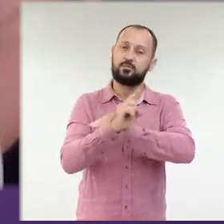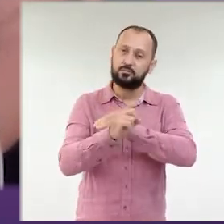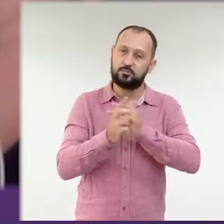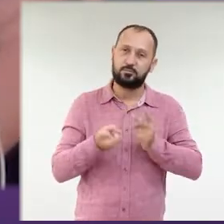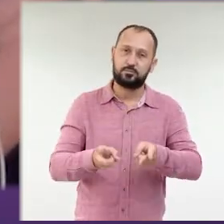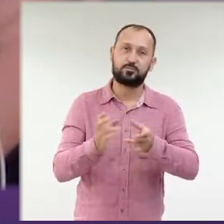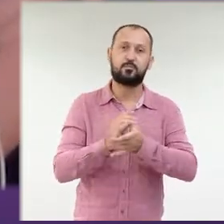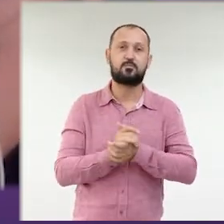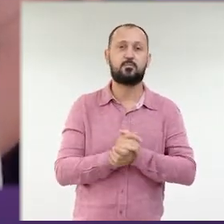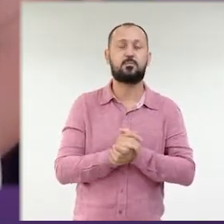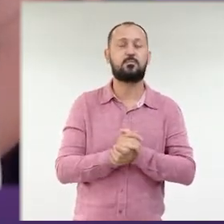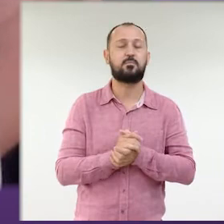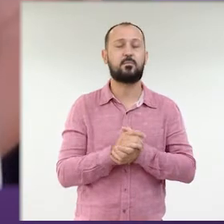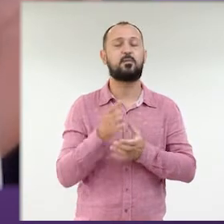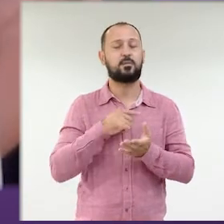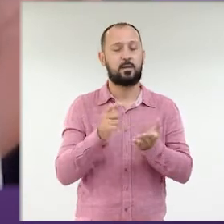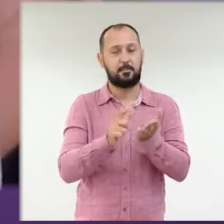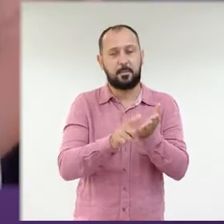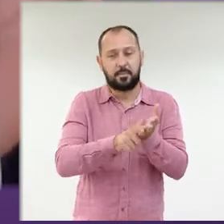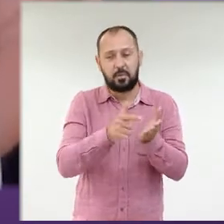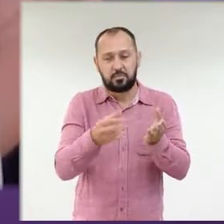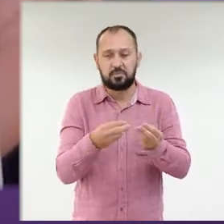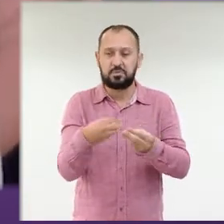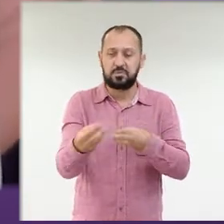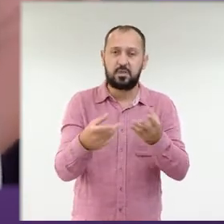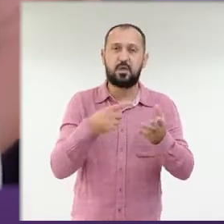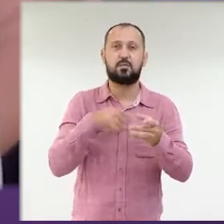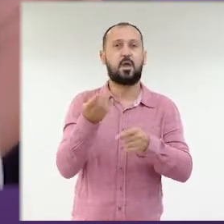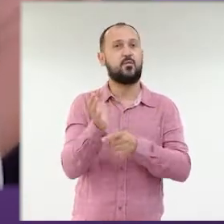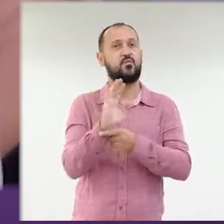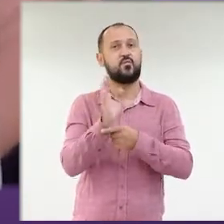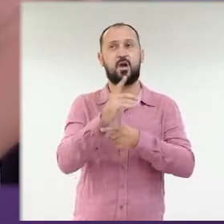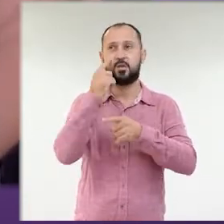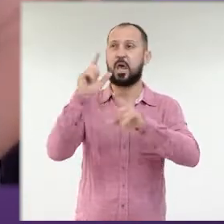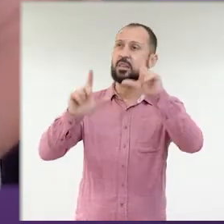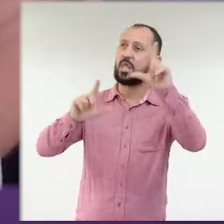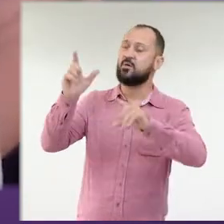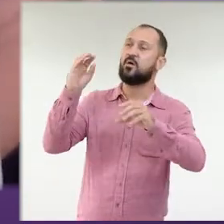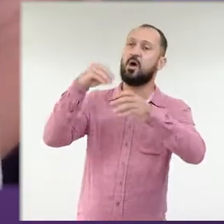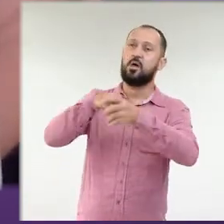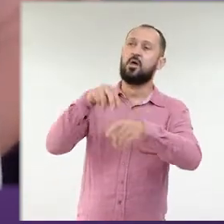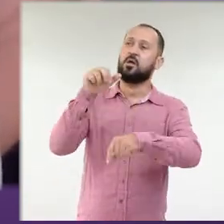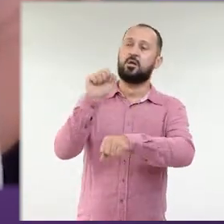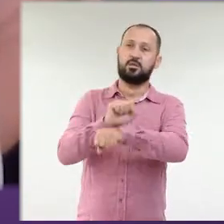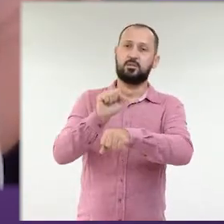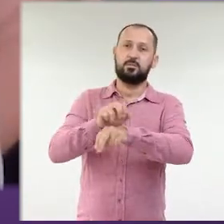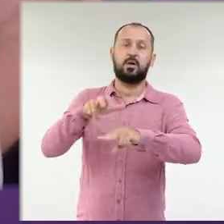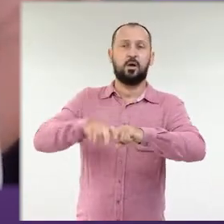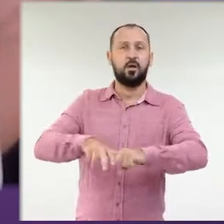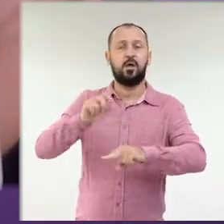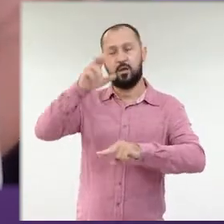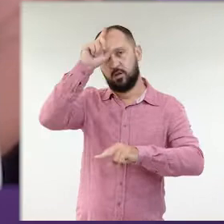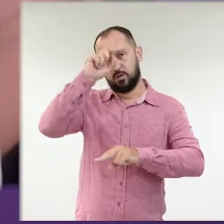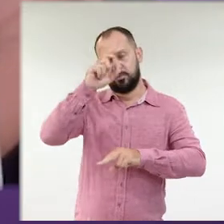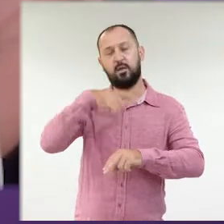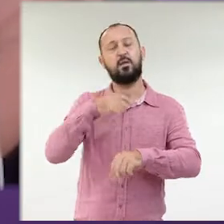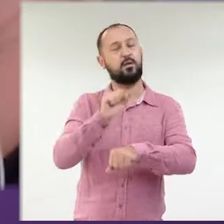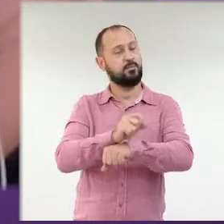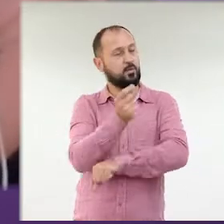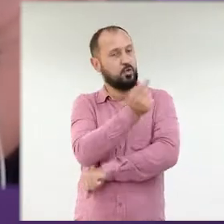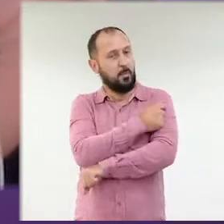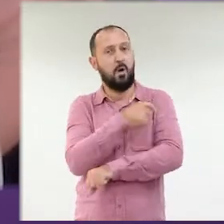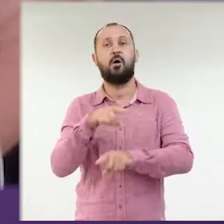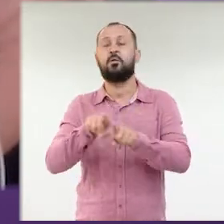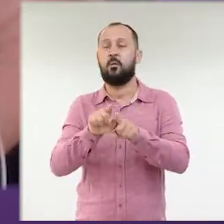e PM que continuam atendendo, tem panfletinho, tem VT lá na televisão, na sala de espera de hospitais, na sala de espera